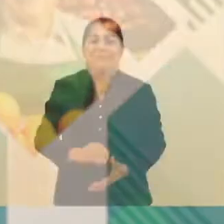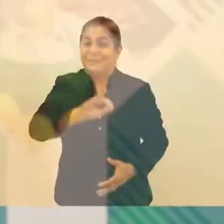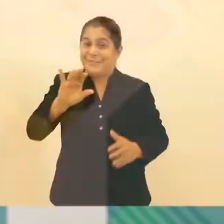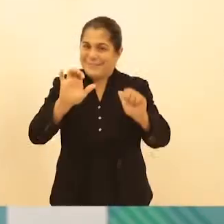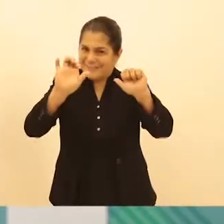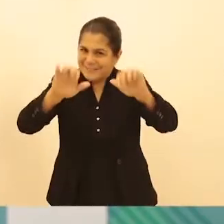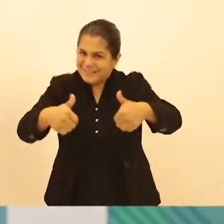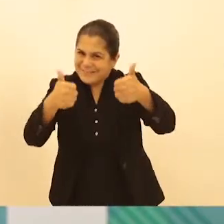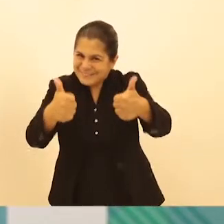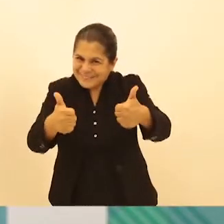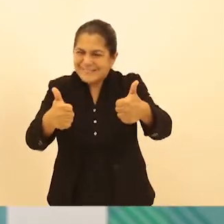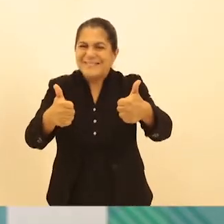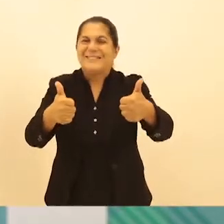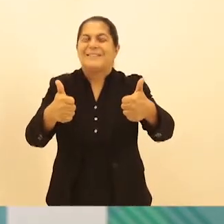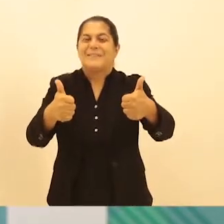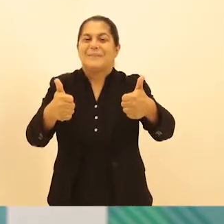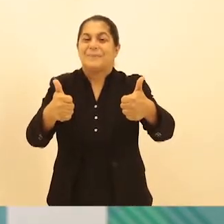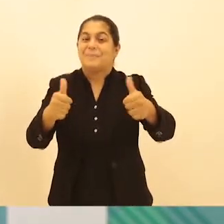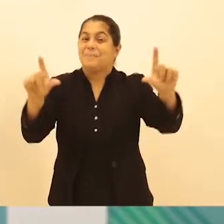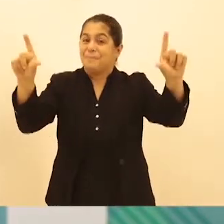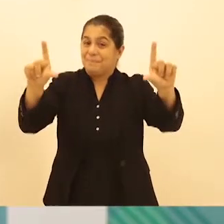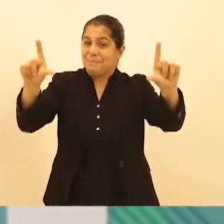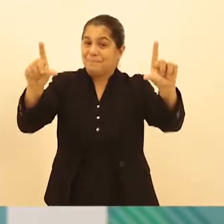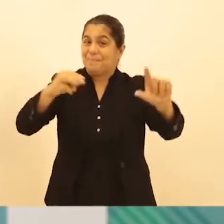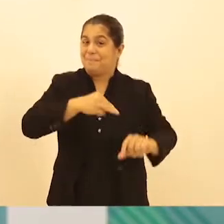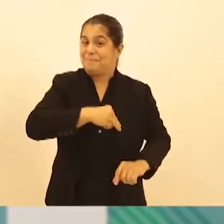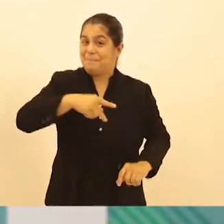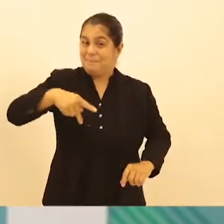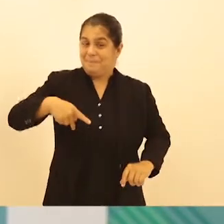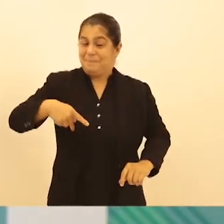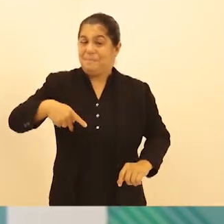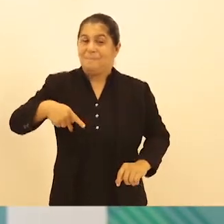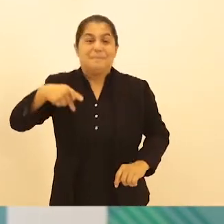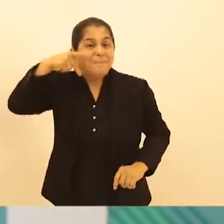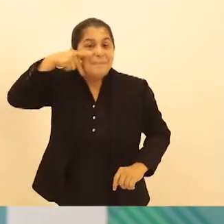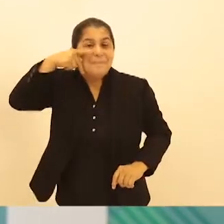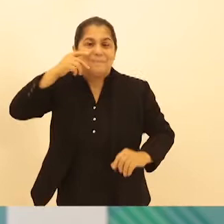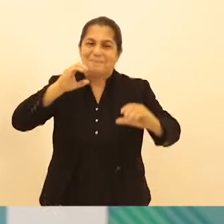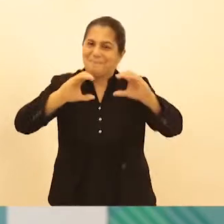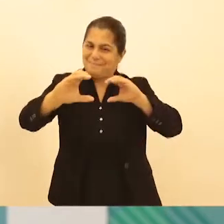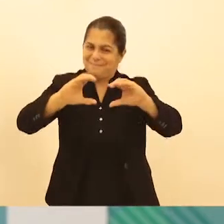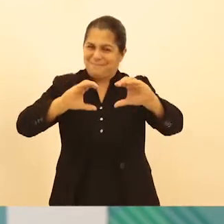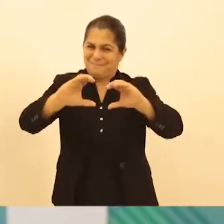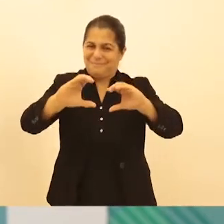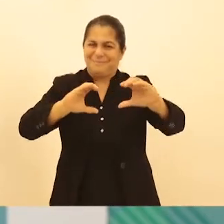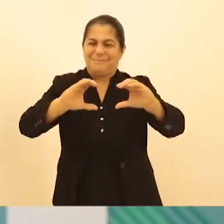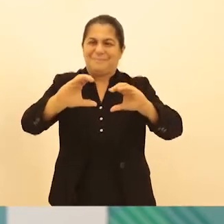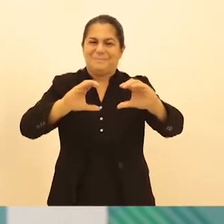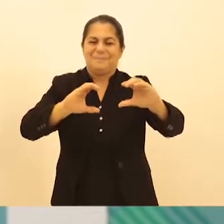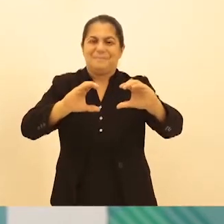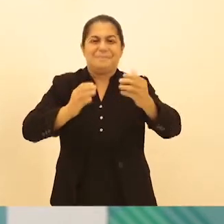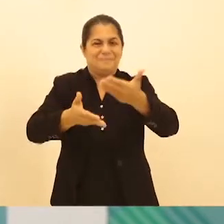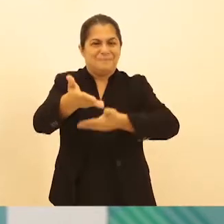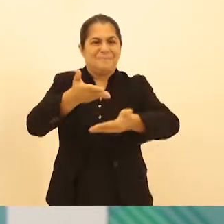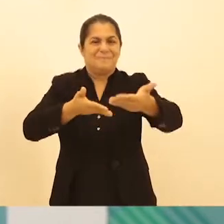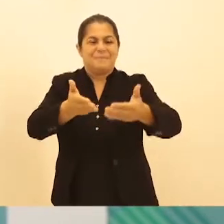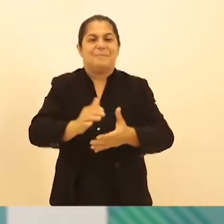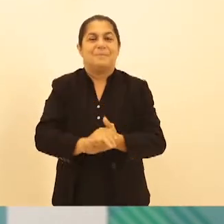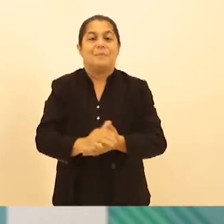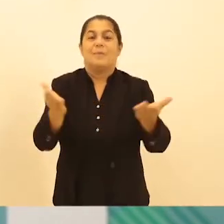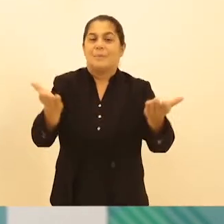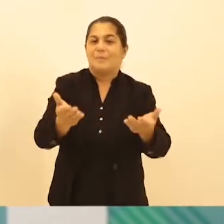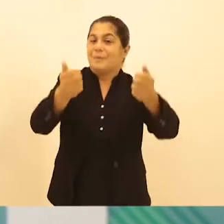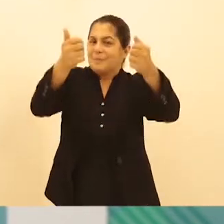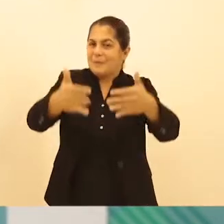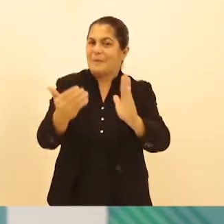o lado ruim com você está começando o mpt ver o seu canal de comunicação com o ministério público da paraíba no programa